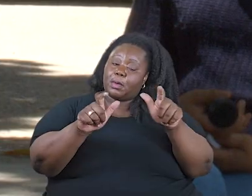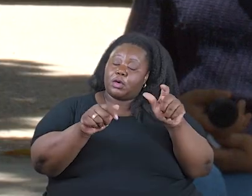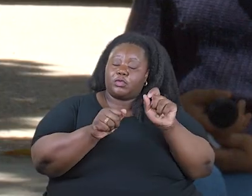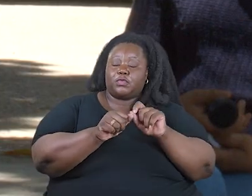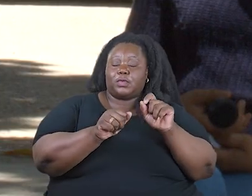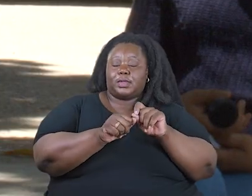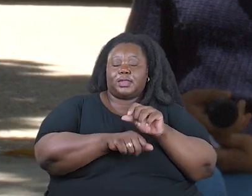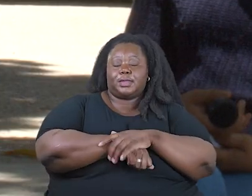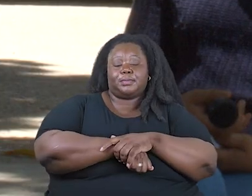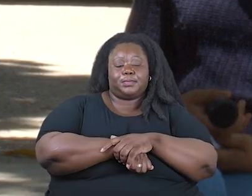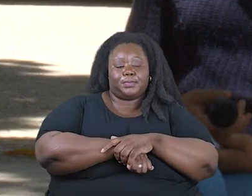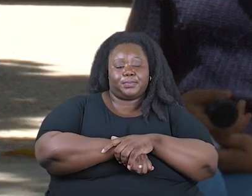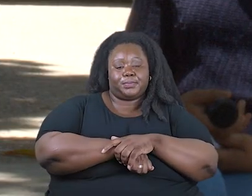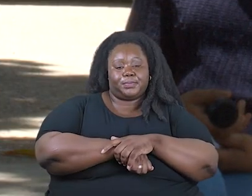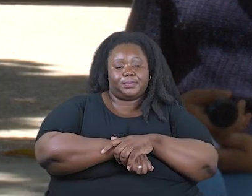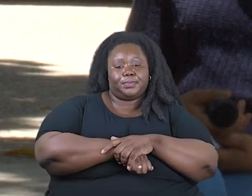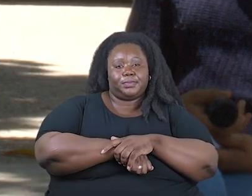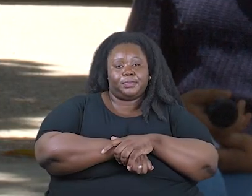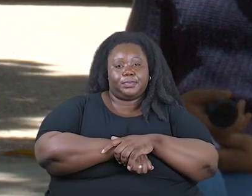de produção.